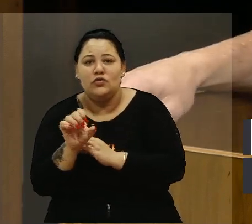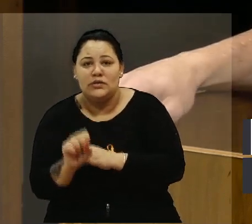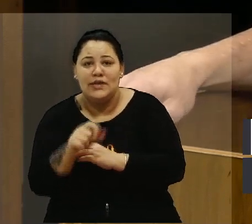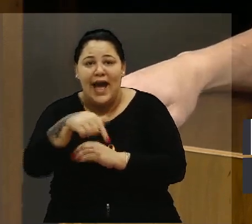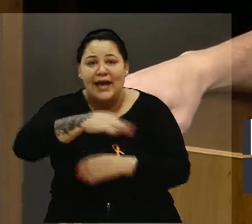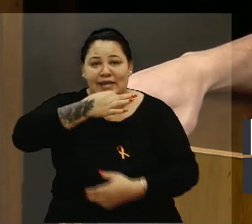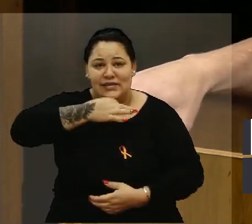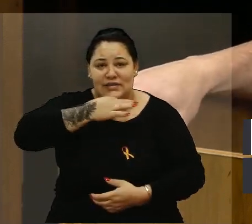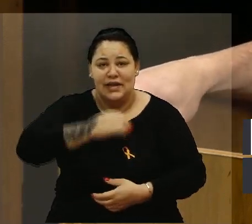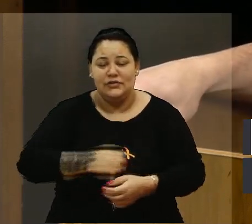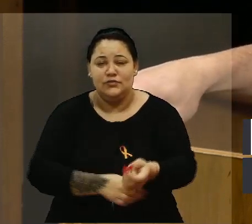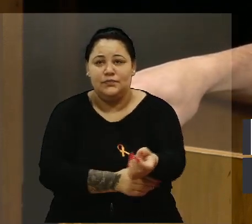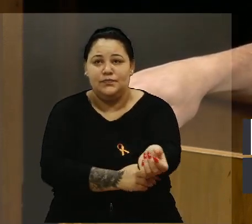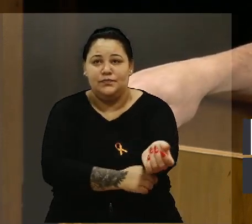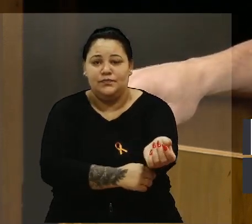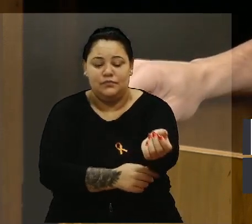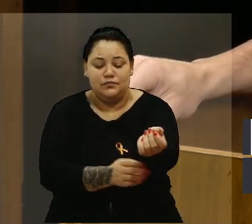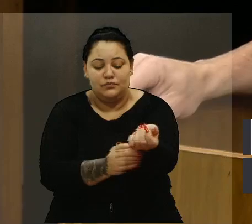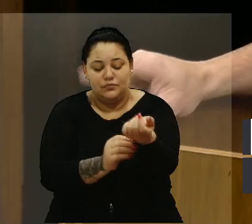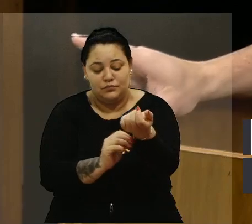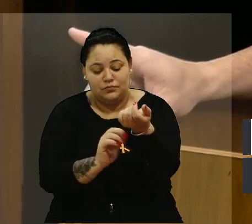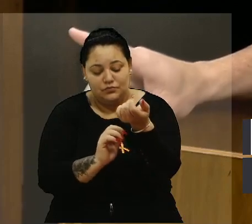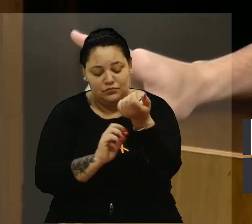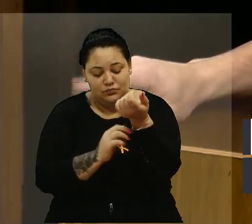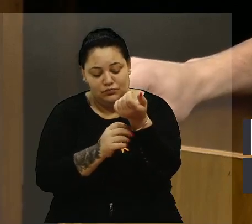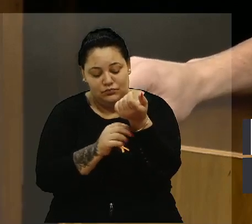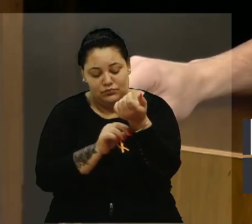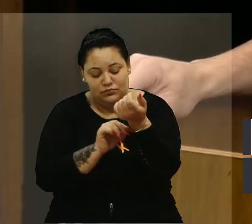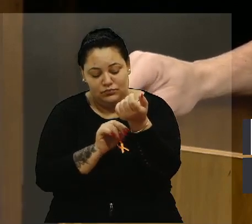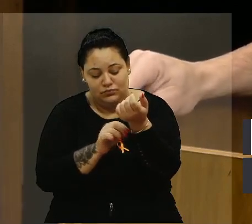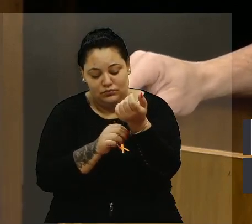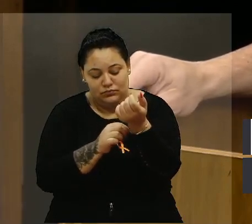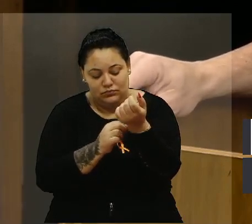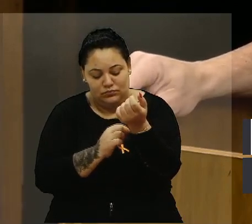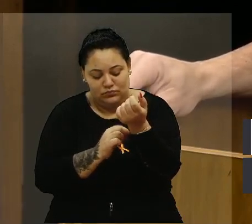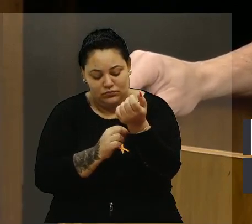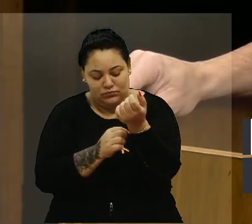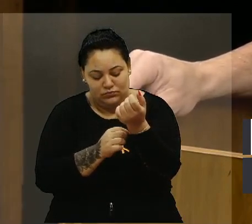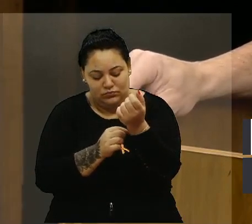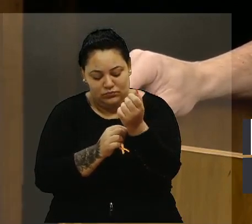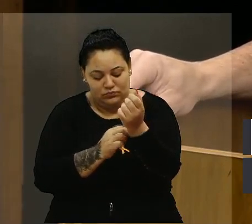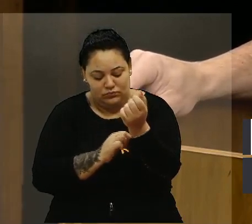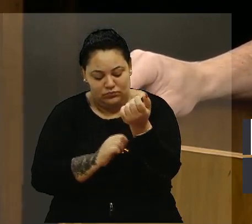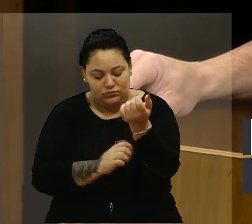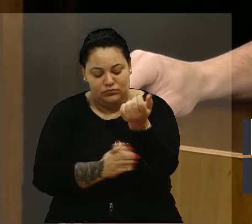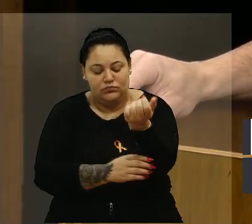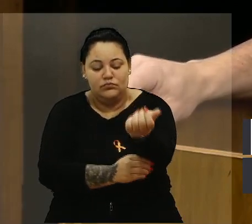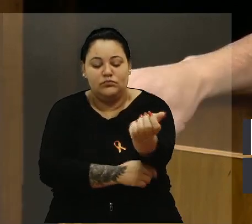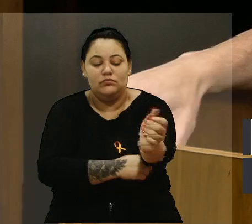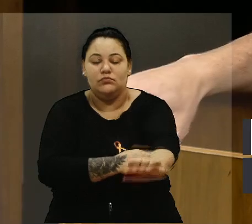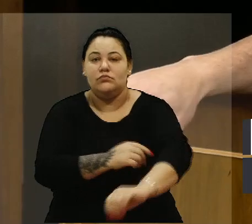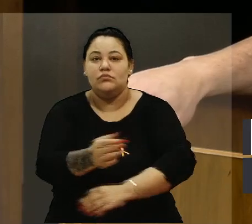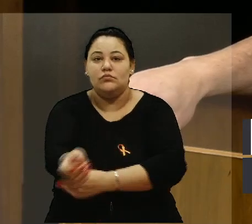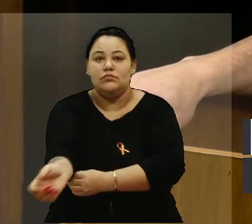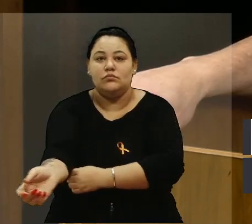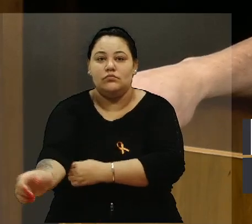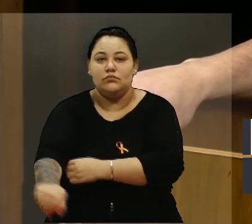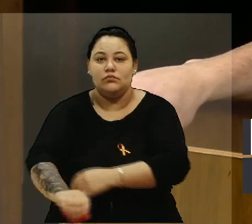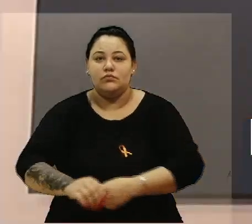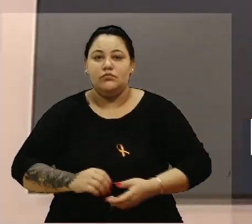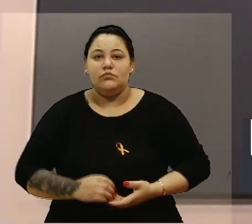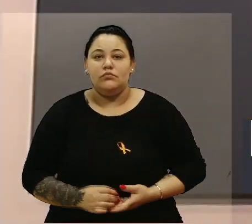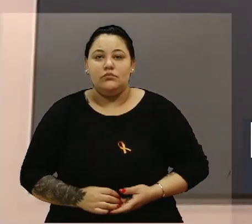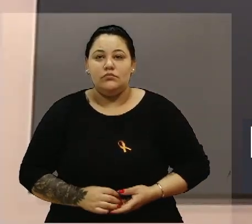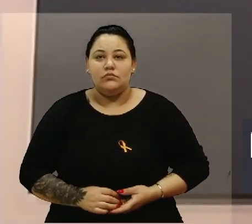assunto. Vamos para o próximo. Deixa eu ver qual que vem ali. Do Luciano, peço que largue o som,